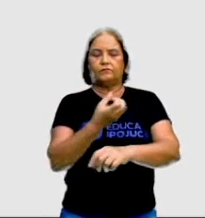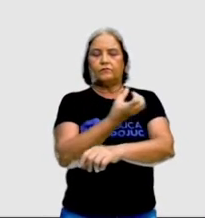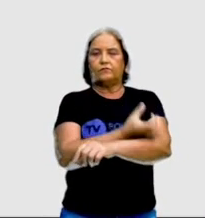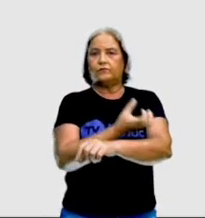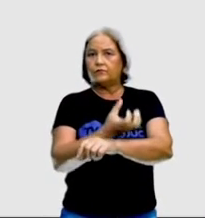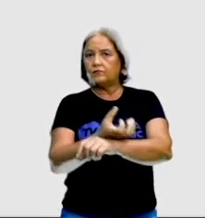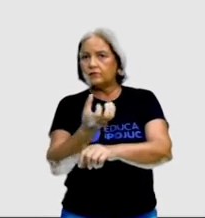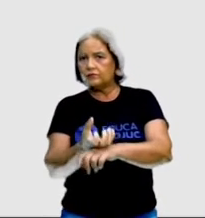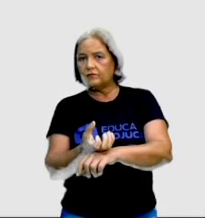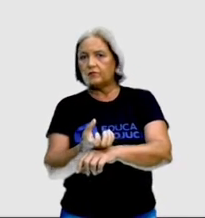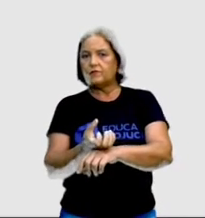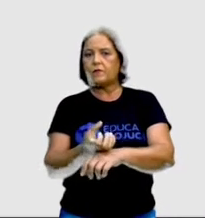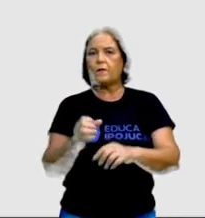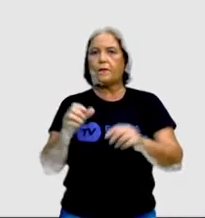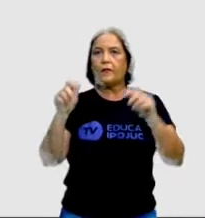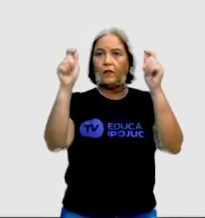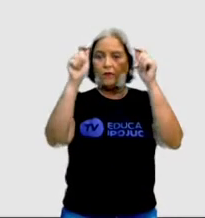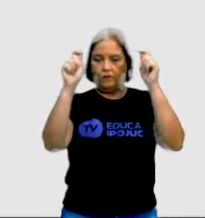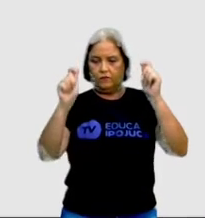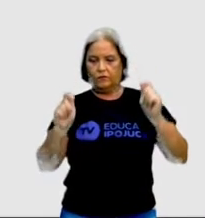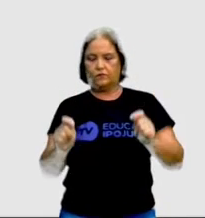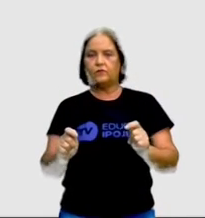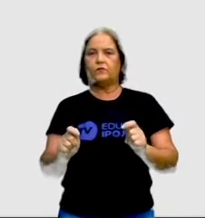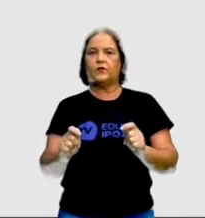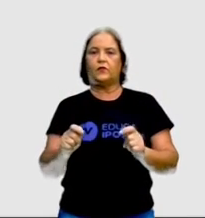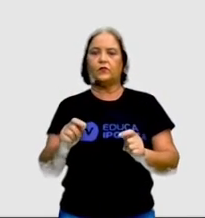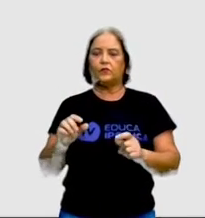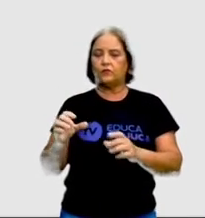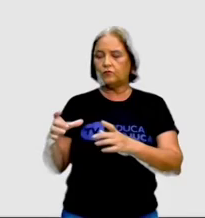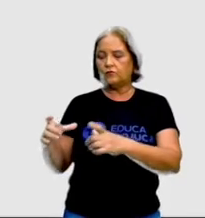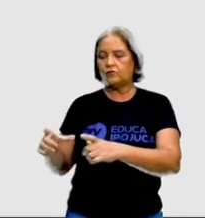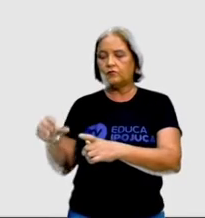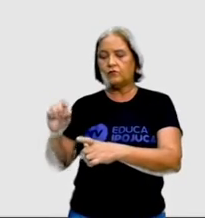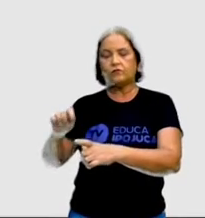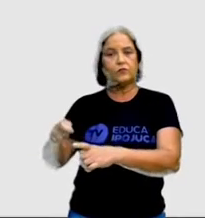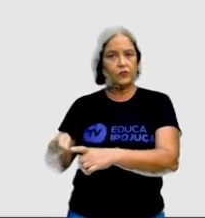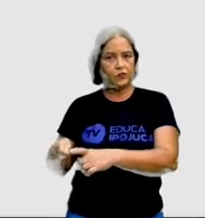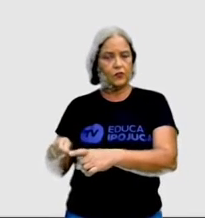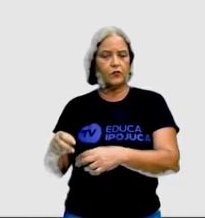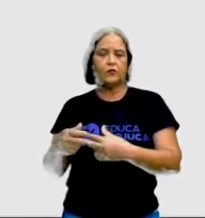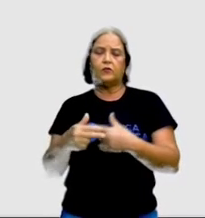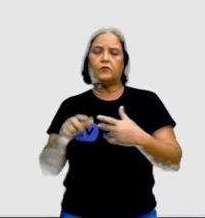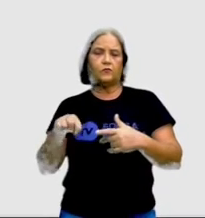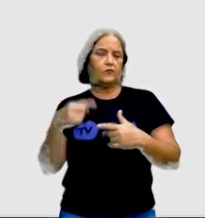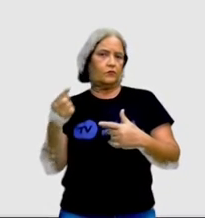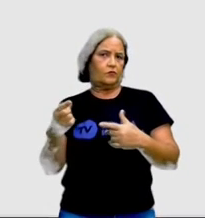monumentos, lixeiras, telefones e entre outras coisas.